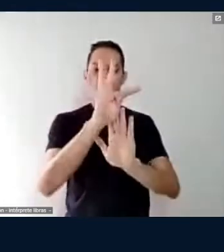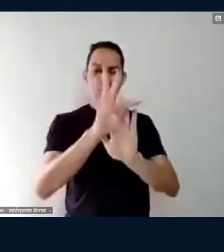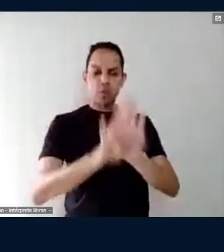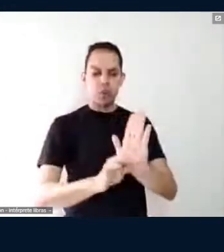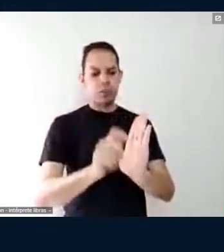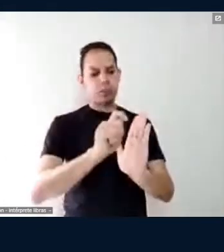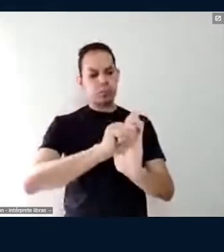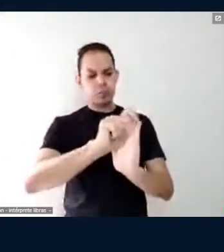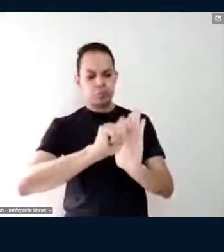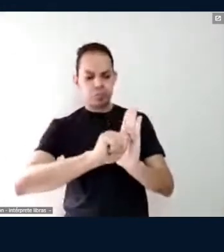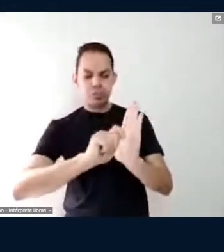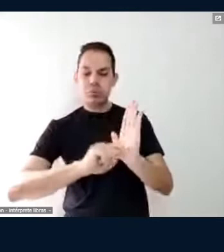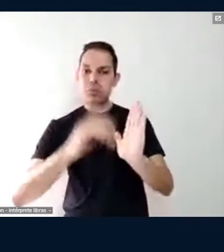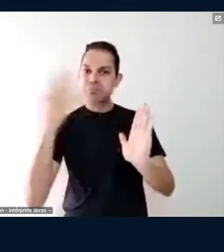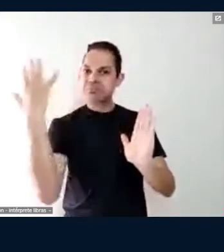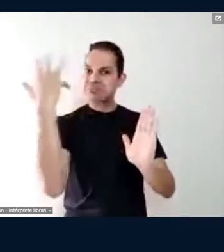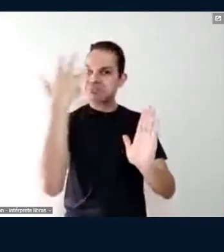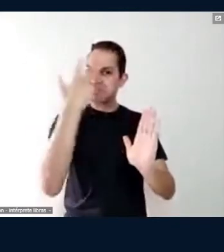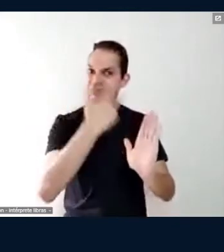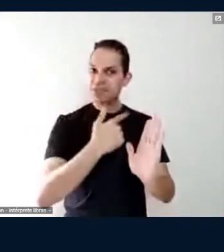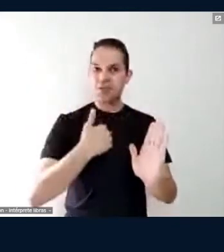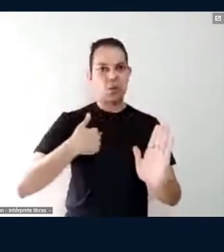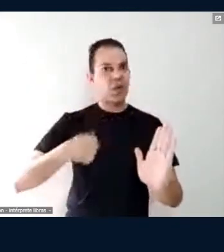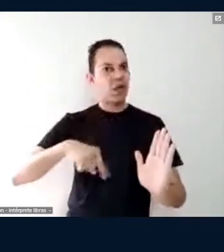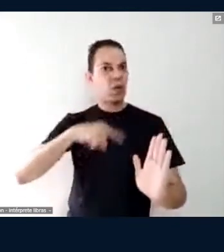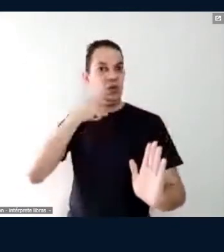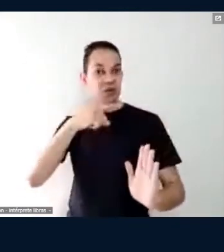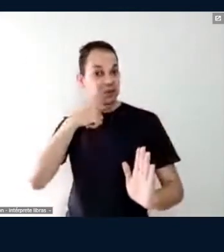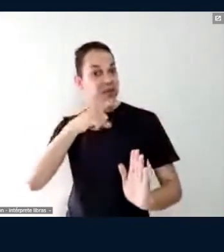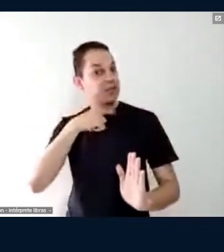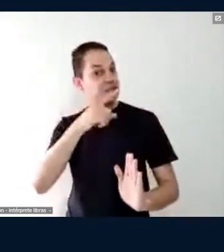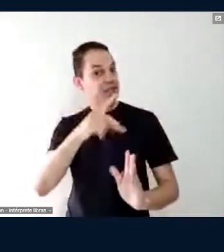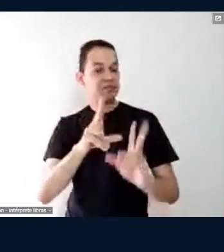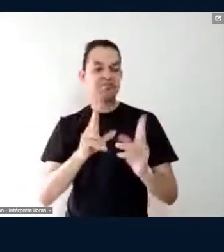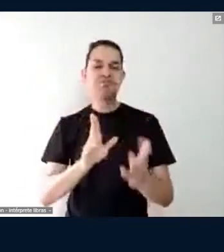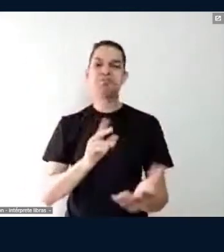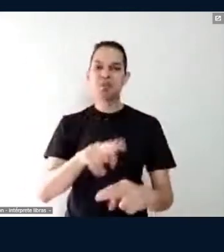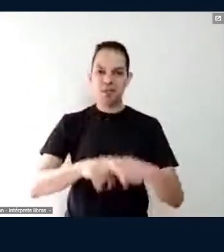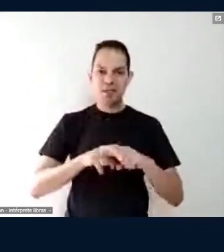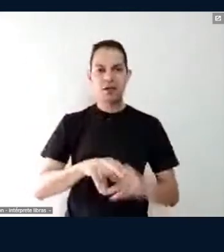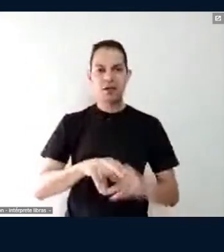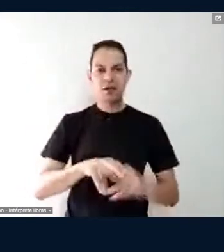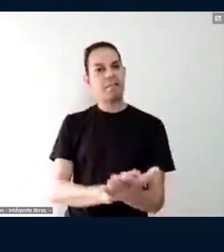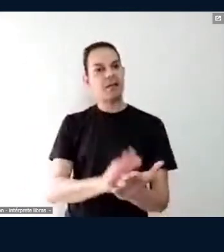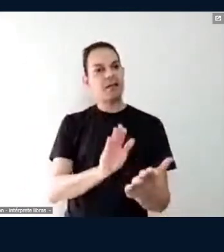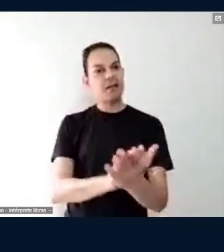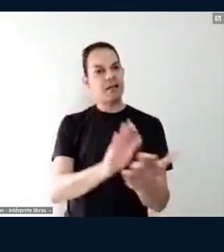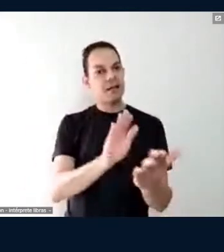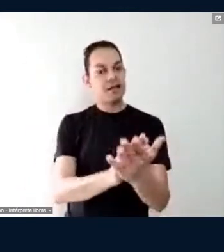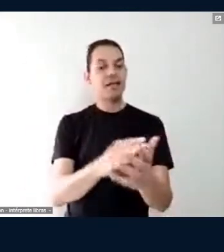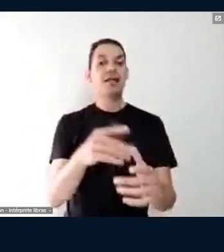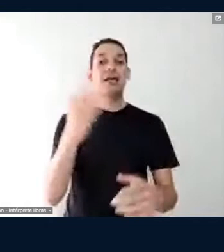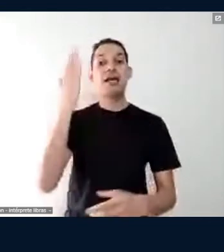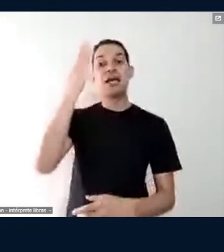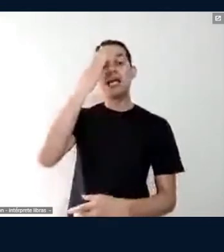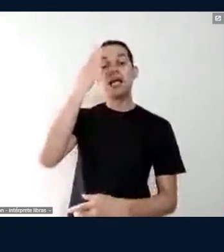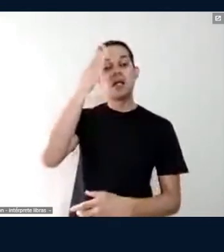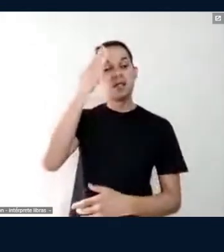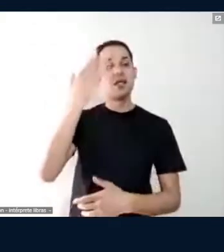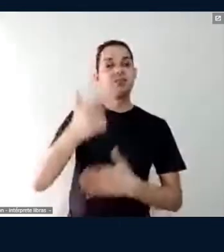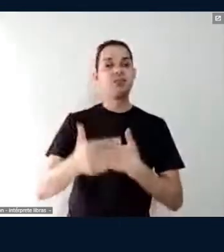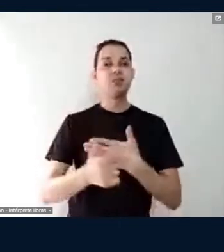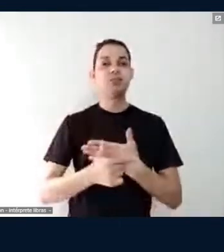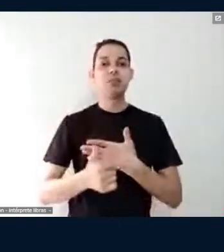que eu jamais conseguiria. Então, meus parabéns, assim, porque a gente sabe desse papel que